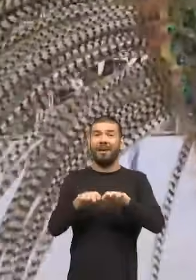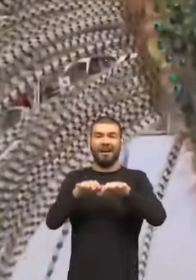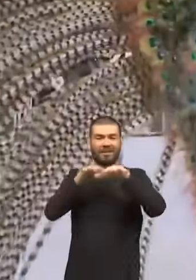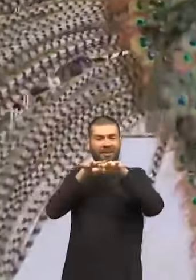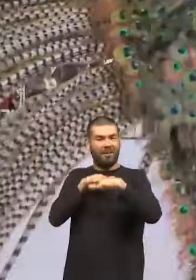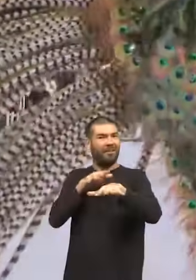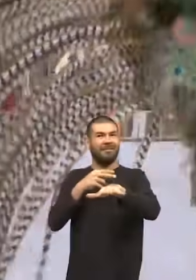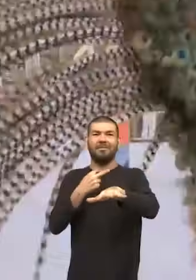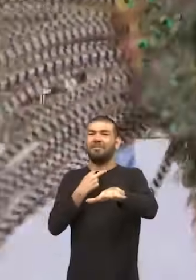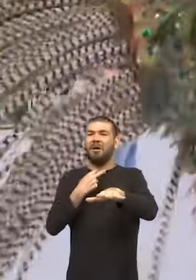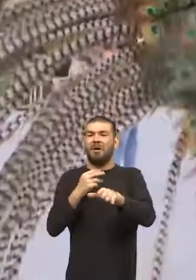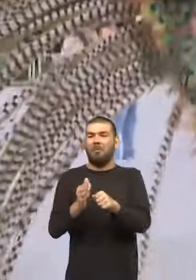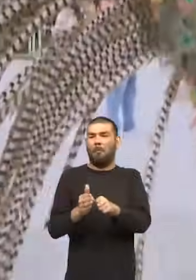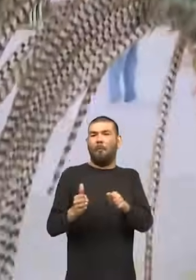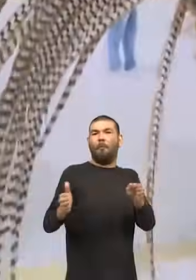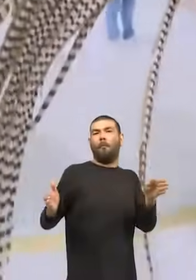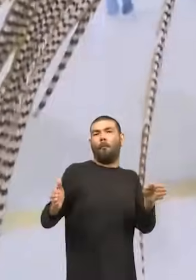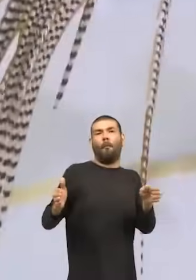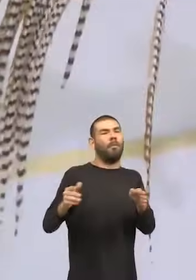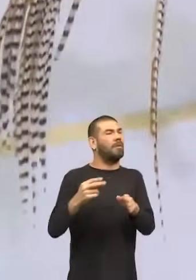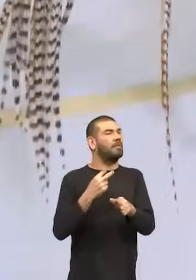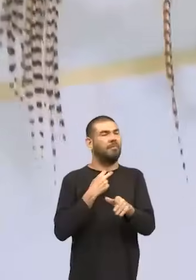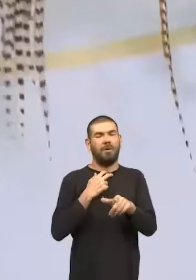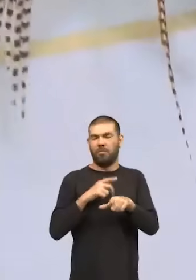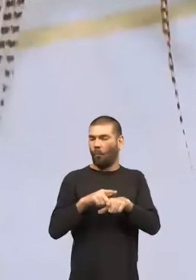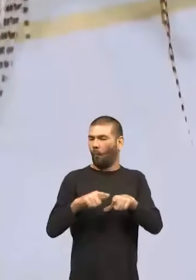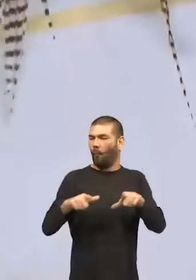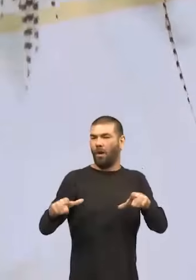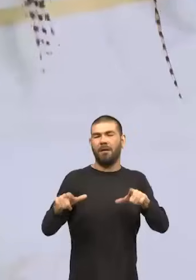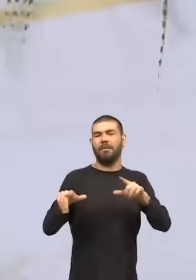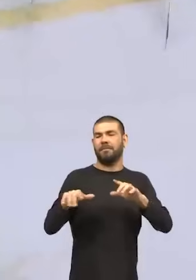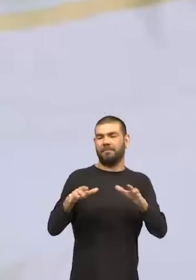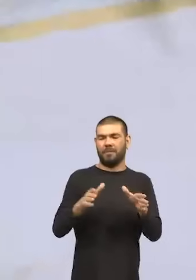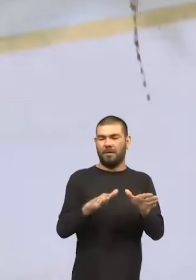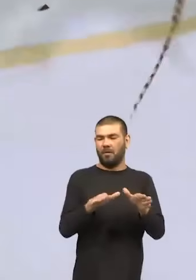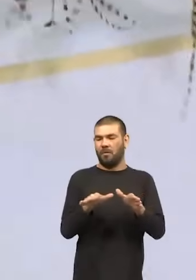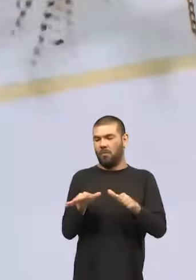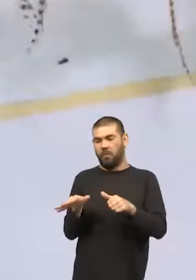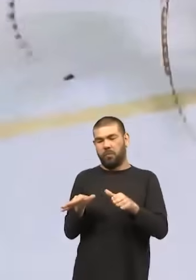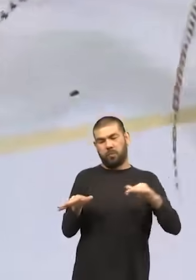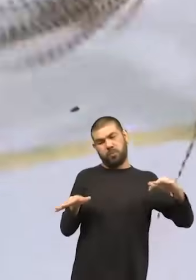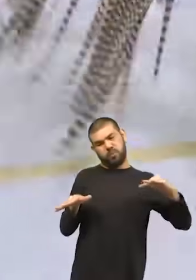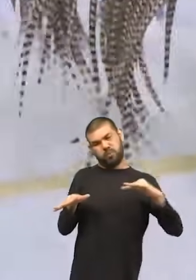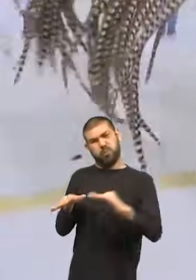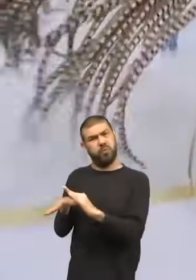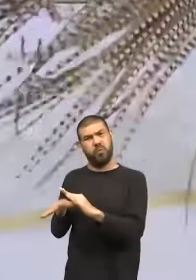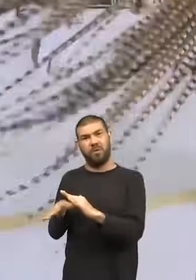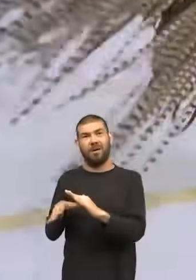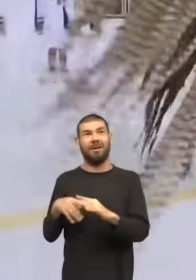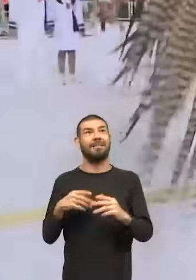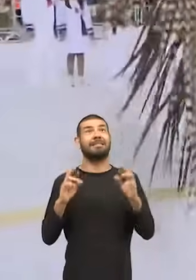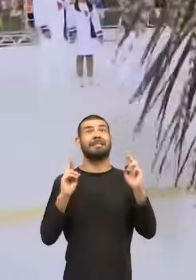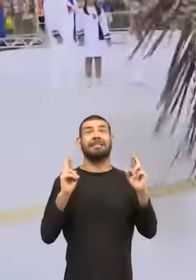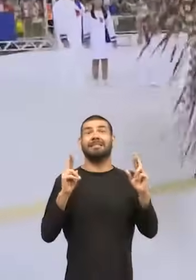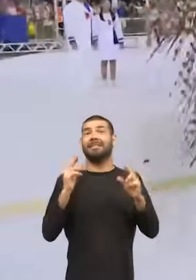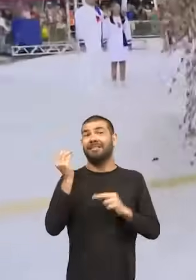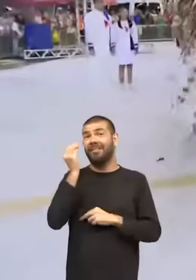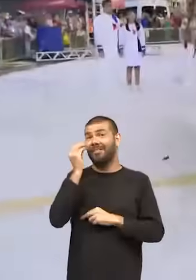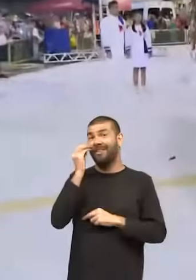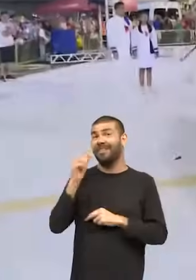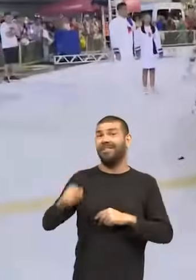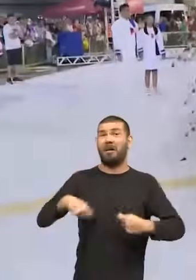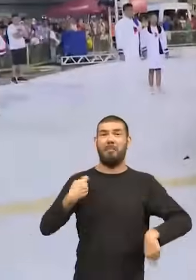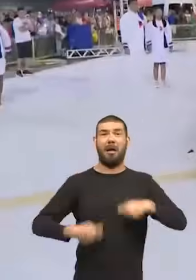deixa nenhum espaço, né, Alessandra? Por isso, vem esse momento de muita expectativa para o que vai fazer a bateria nesse